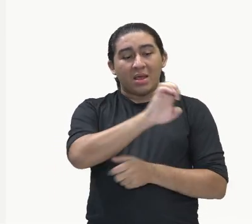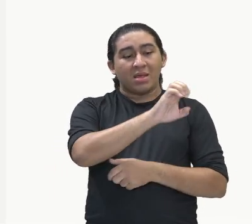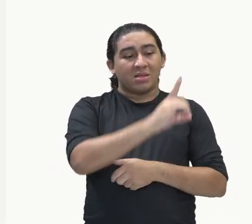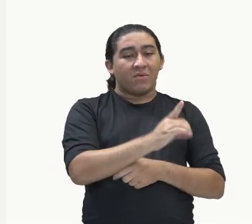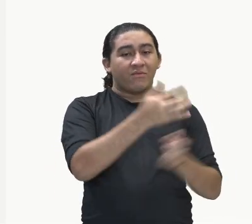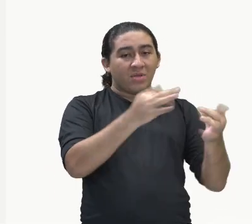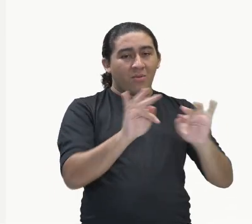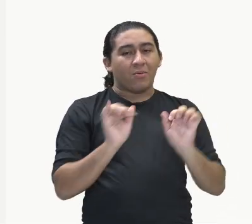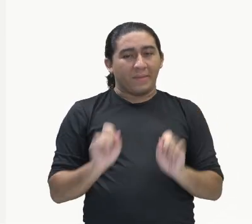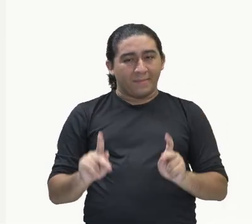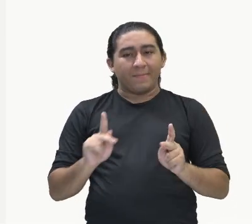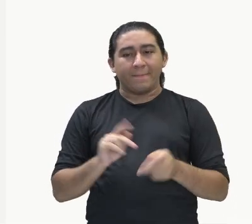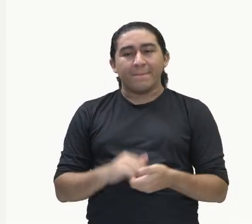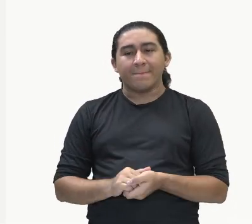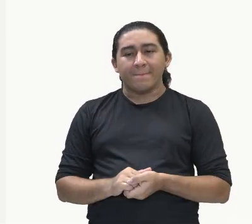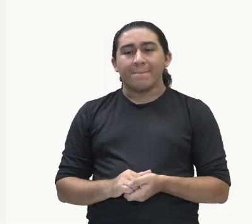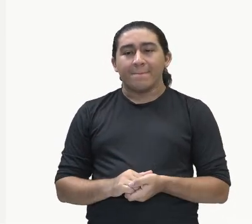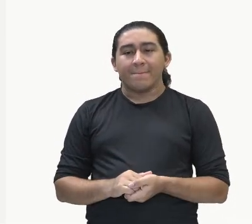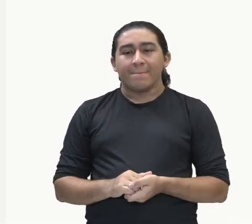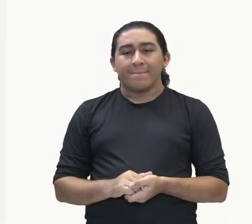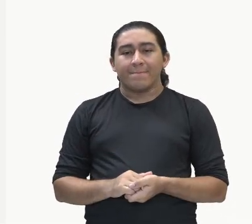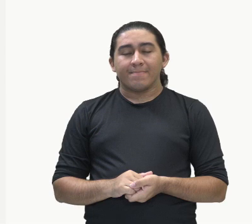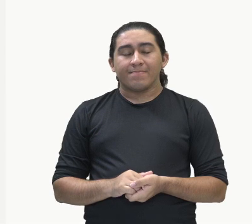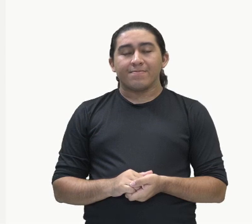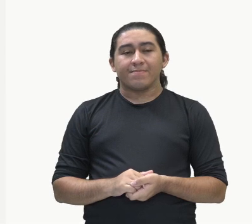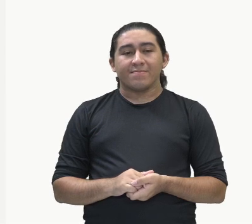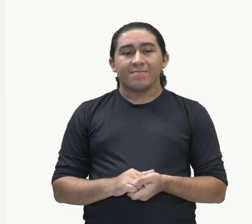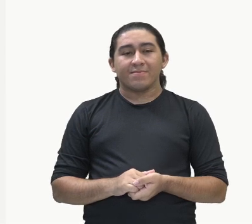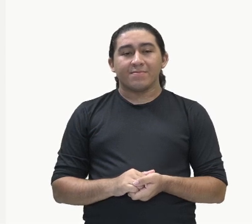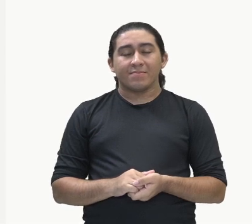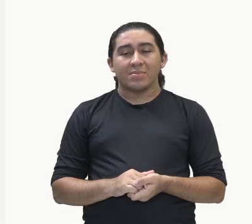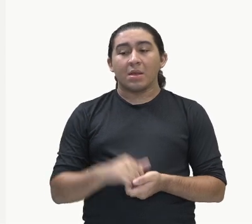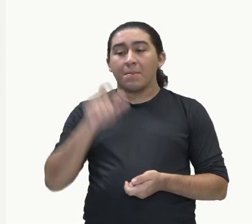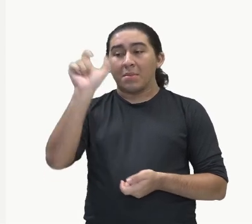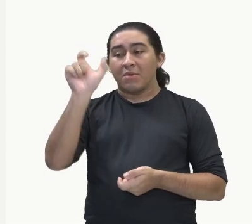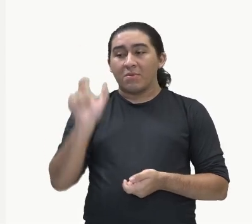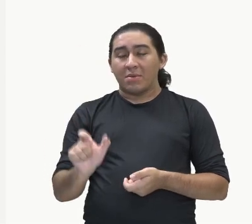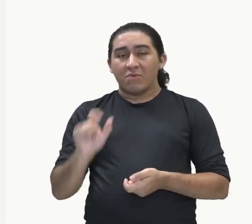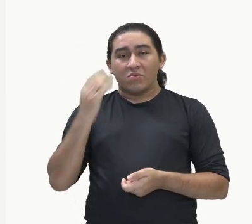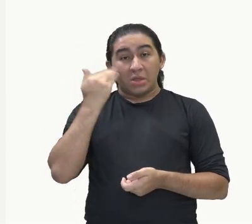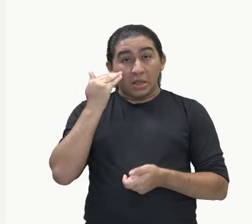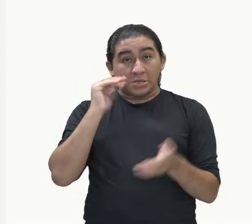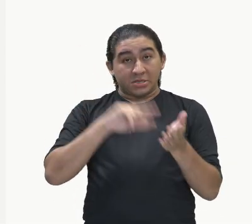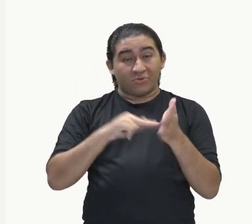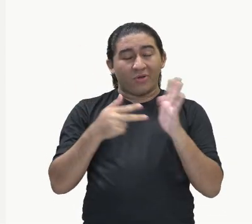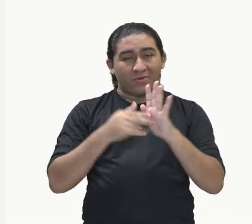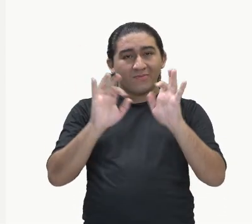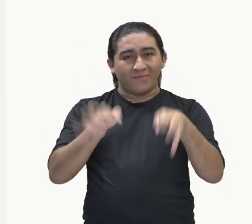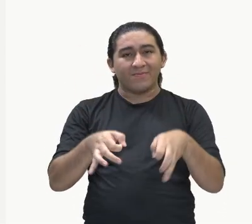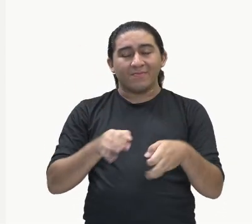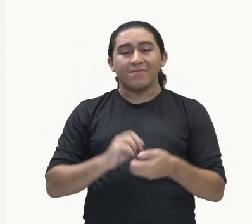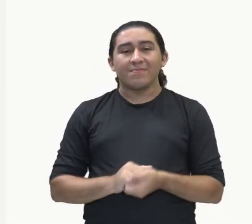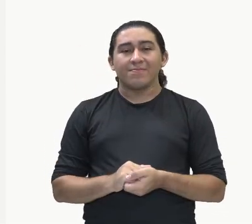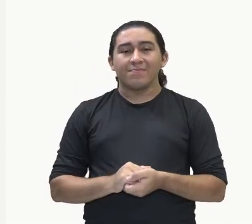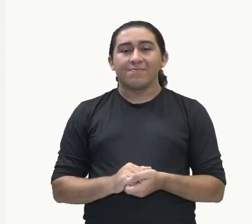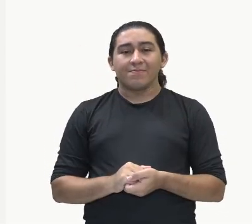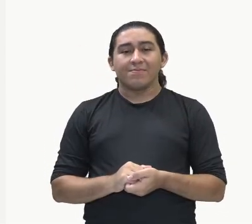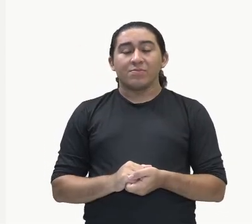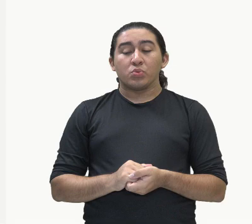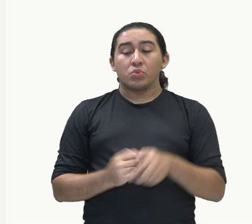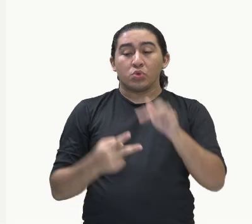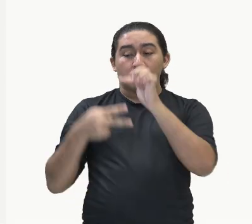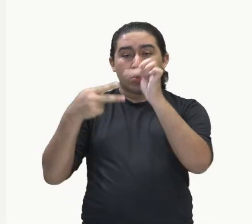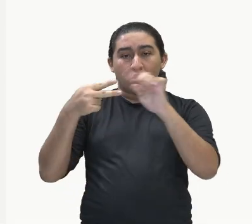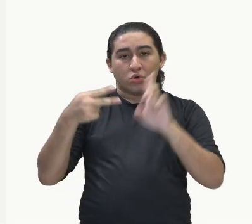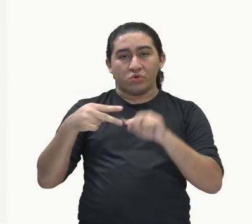Glide é deslizar, roar é rugir, tá certo? Dois verbos aí que nós